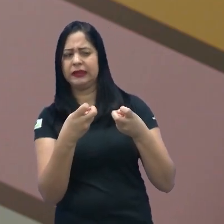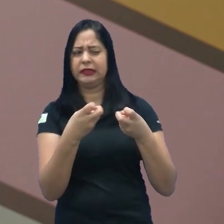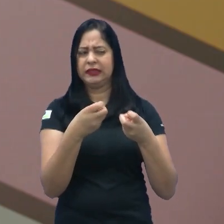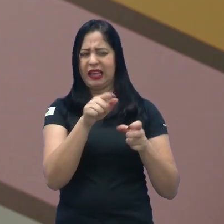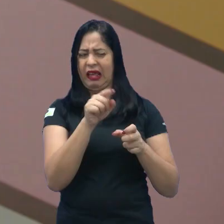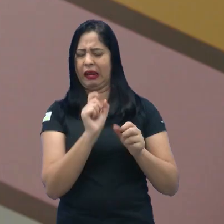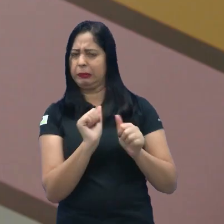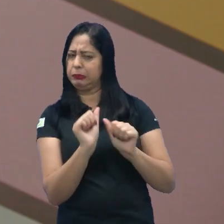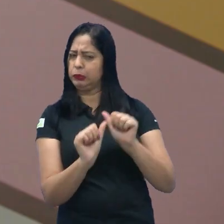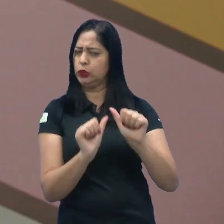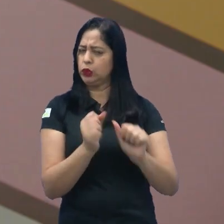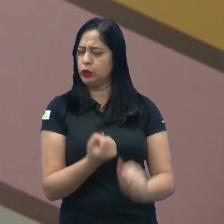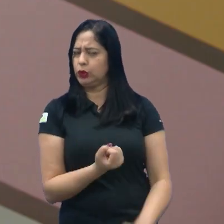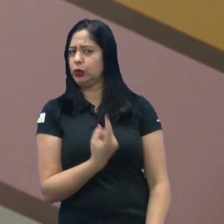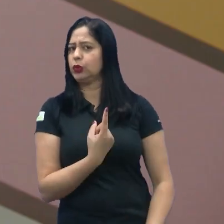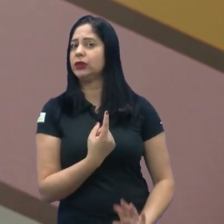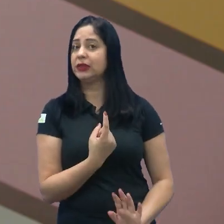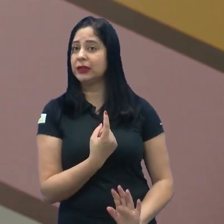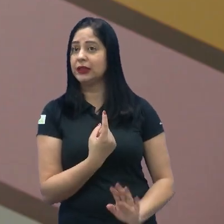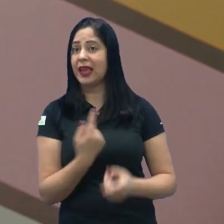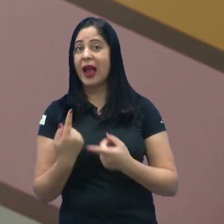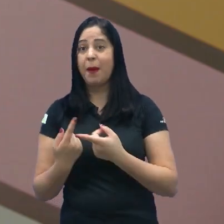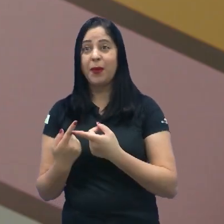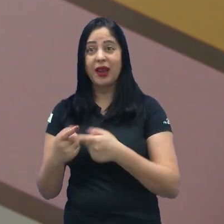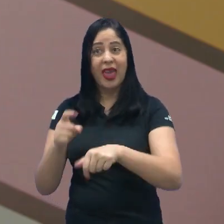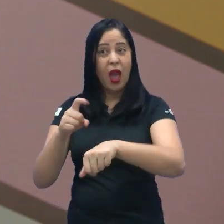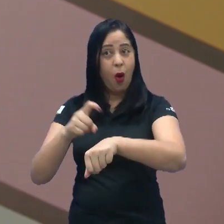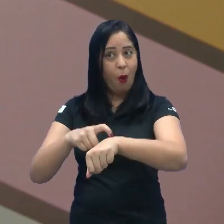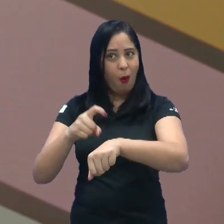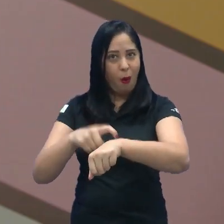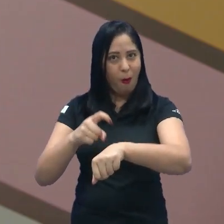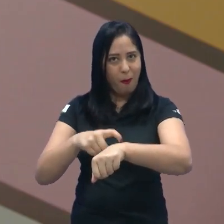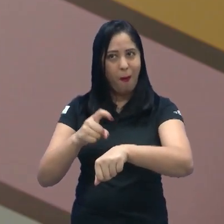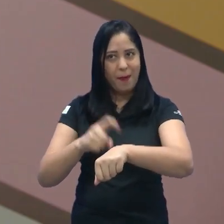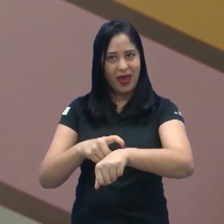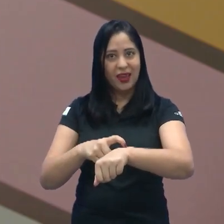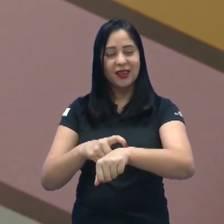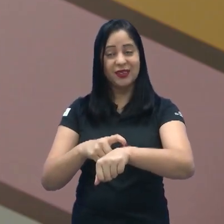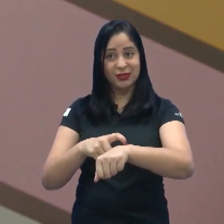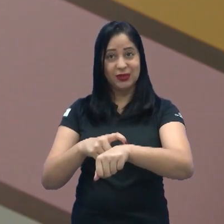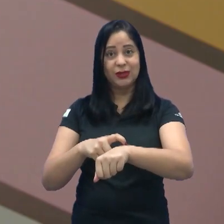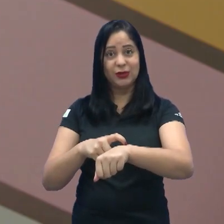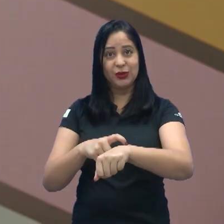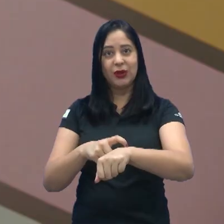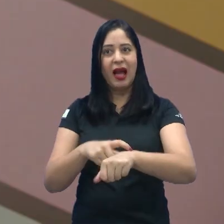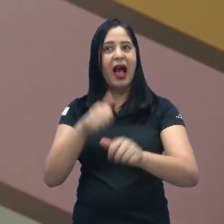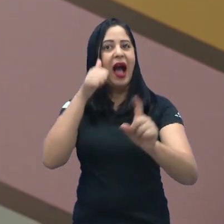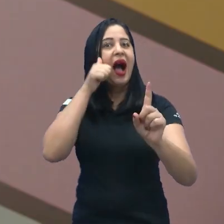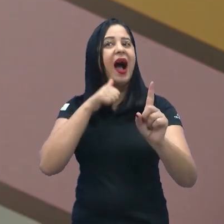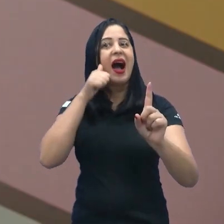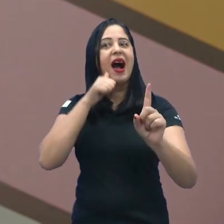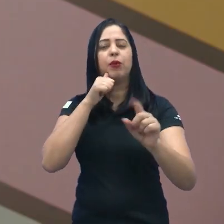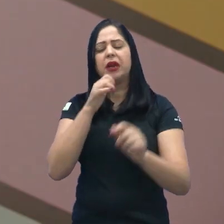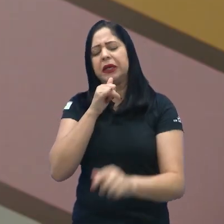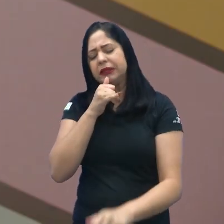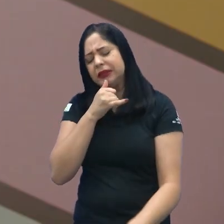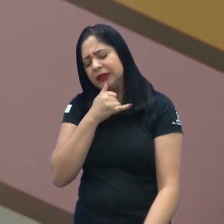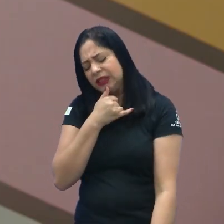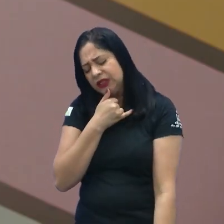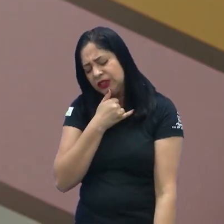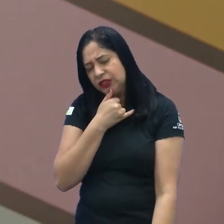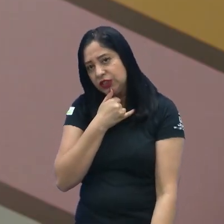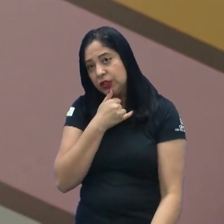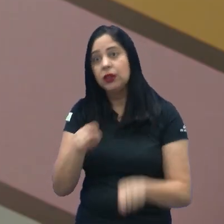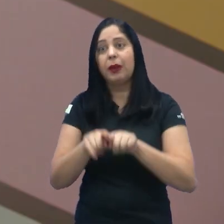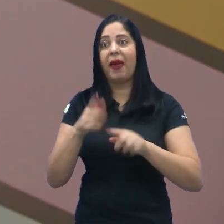porque esse momento é um momento de muita ambiguidade dos sentimentos. Então, a mulher, ao mesmo tempo que ela está triste, está empolgada, ela